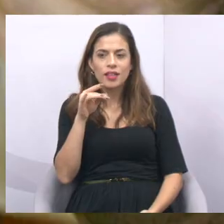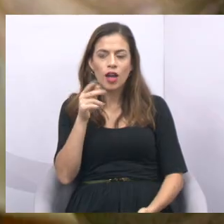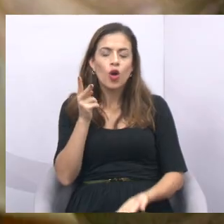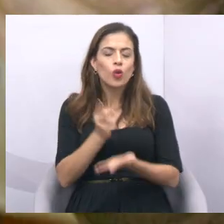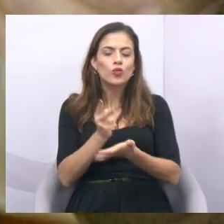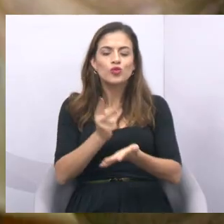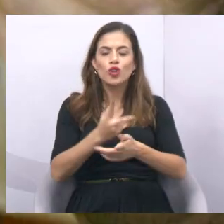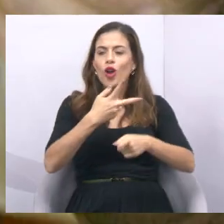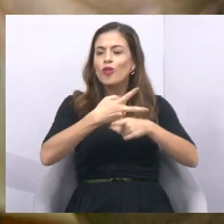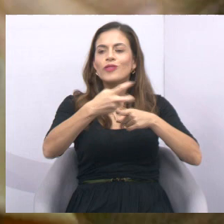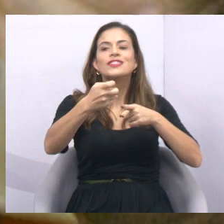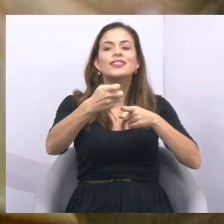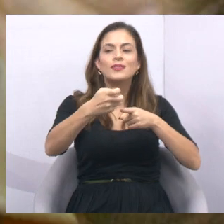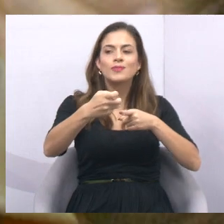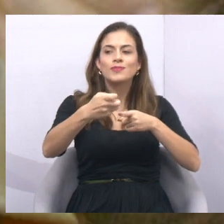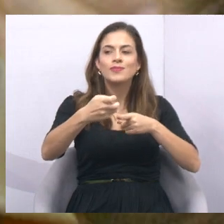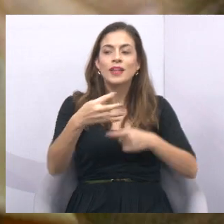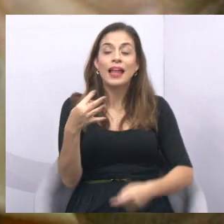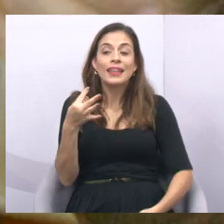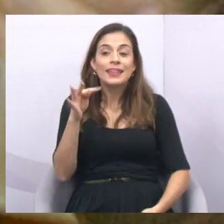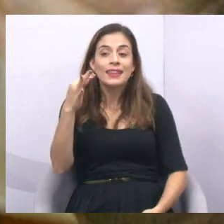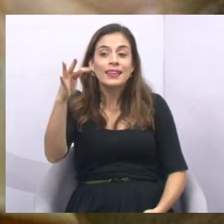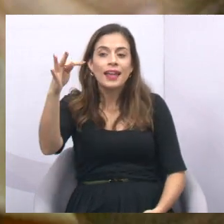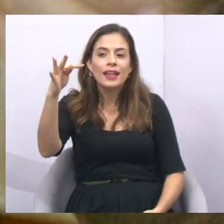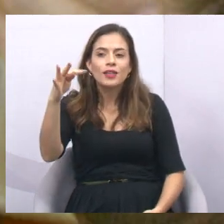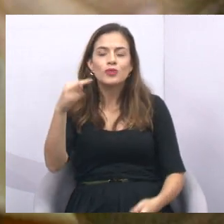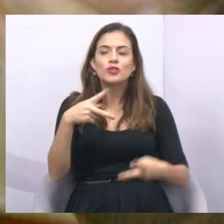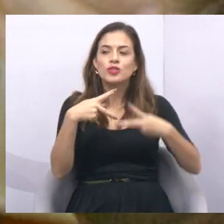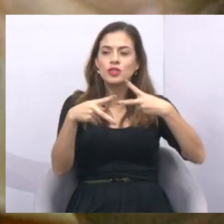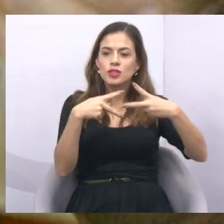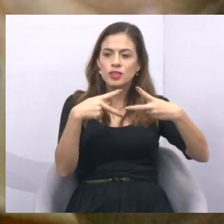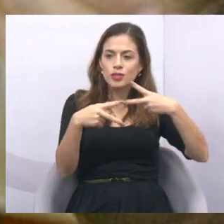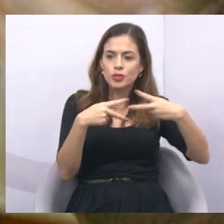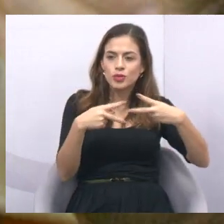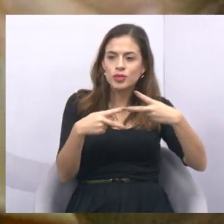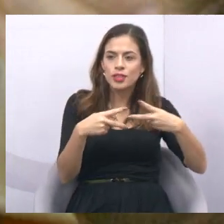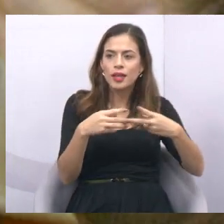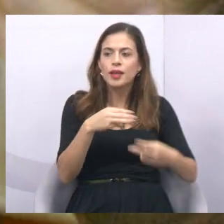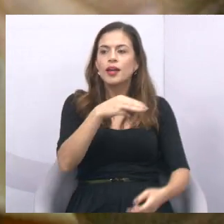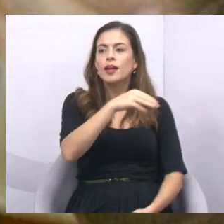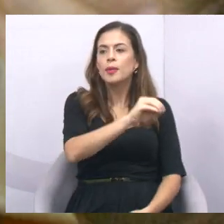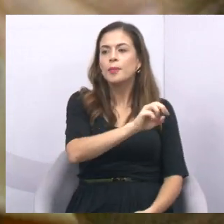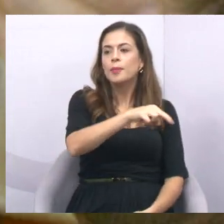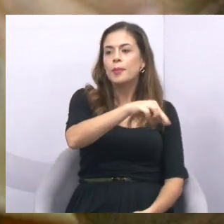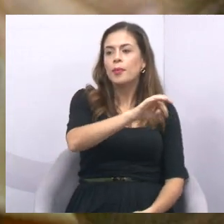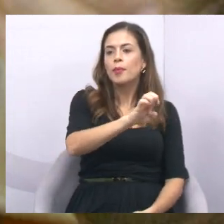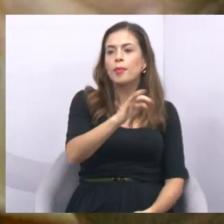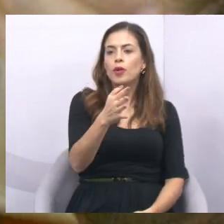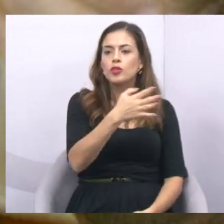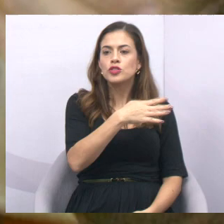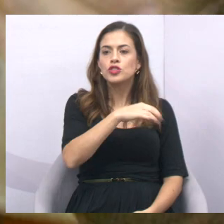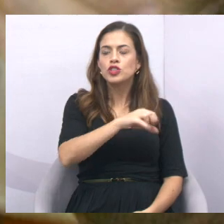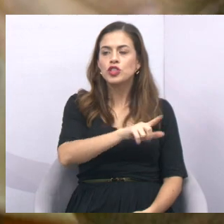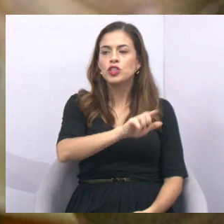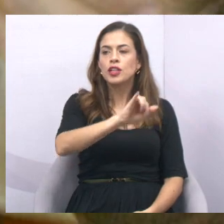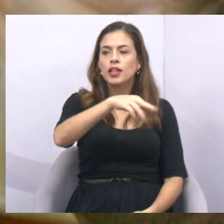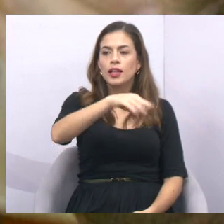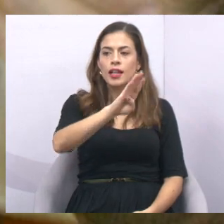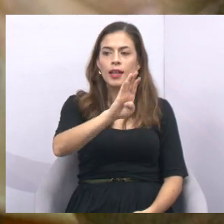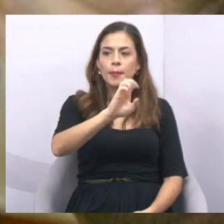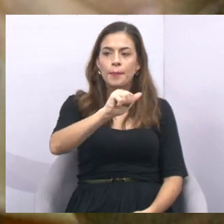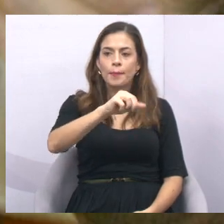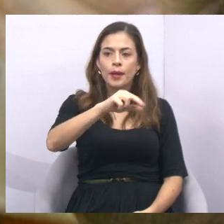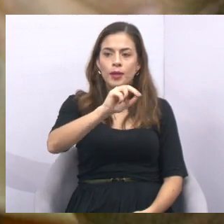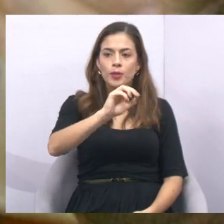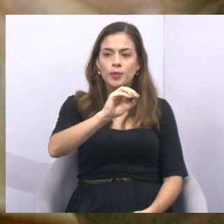Foi técnico do São José e Monte Líbano. Nestes clubes, ganhou a Taça Brasil na década de